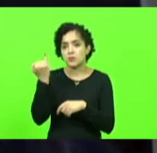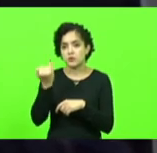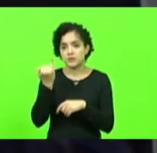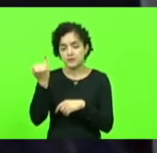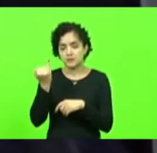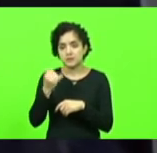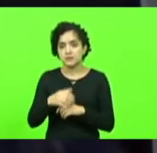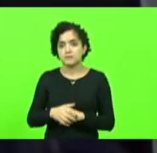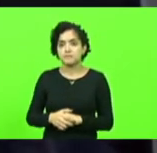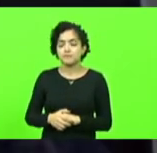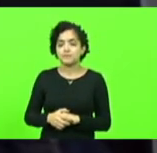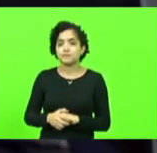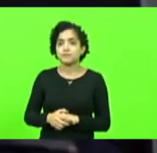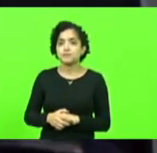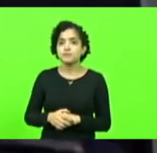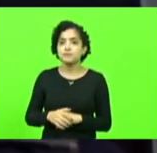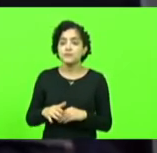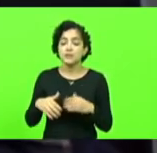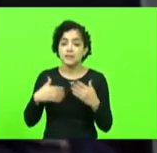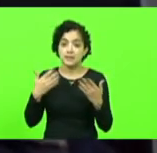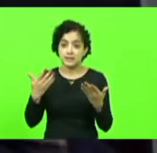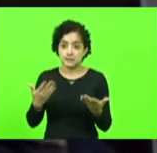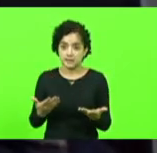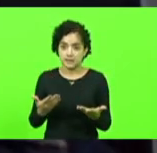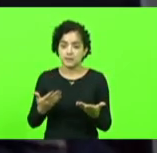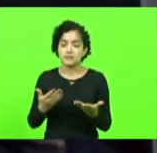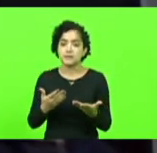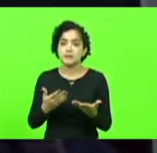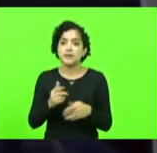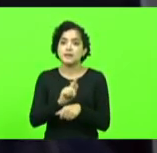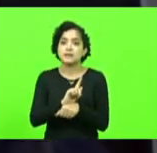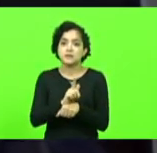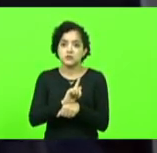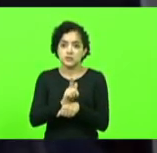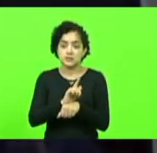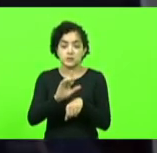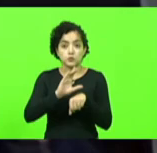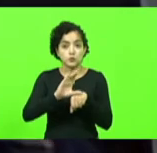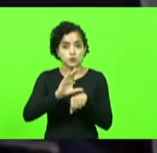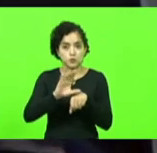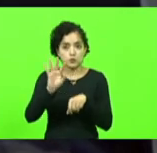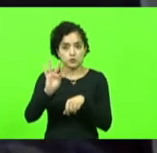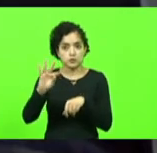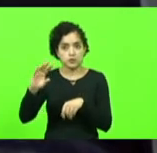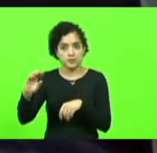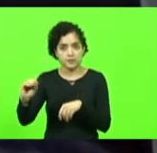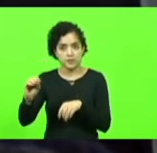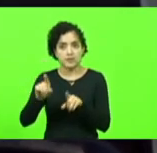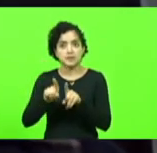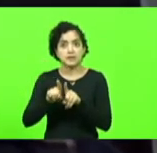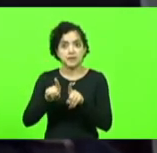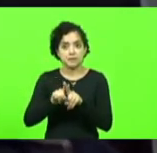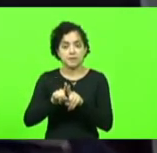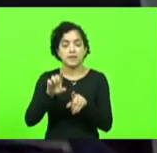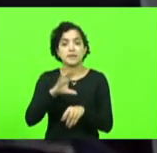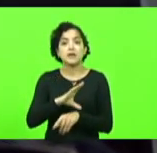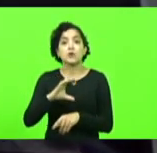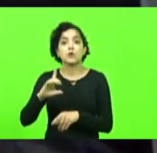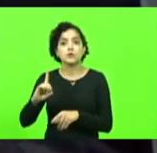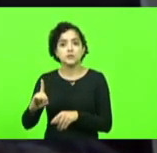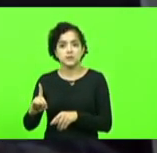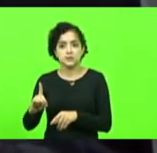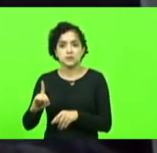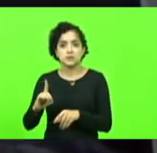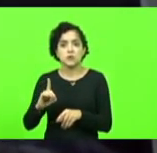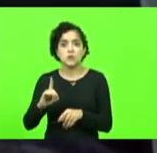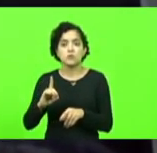juntas. E além de eu estar na gestão do curso de terapia ocupacional, eu também estou na coordenação do Núcleo de